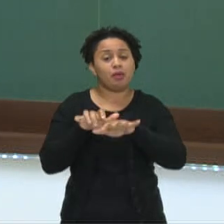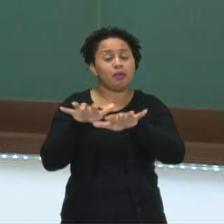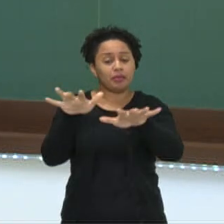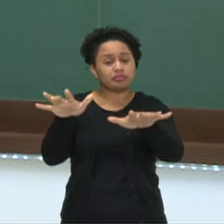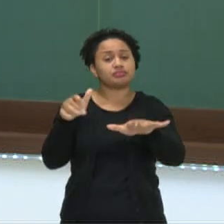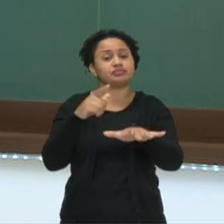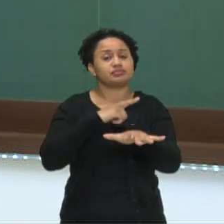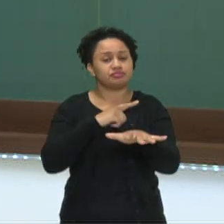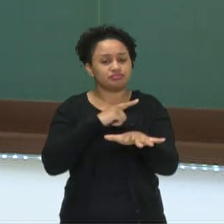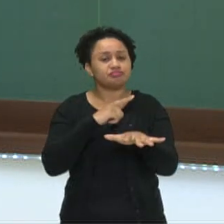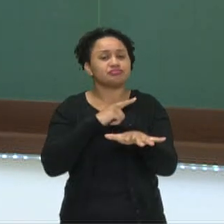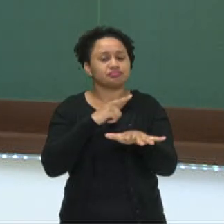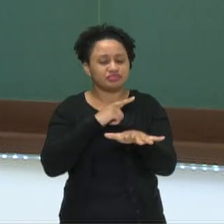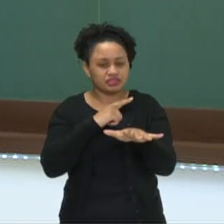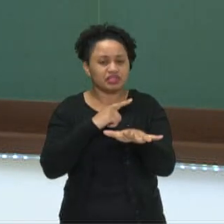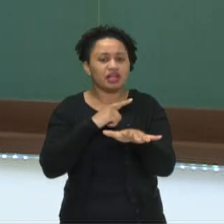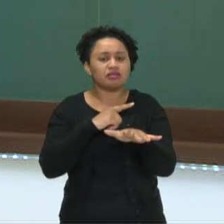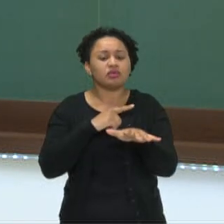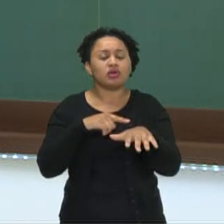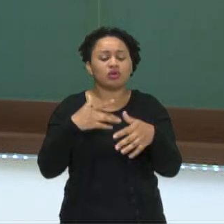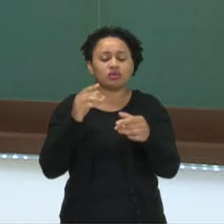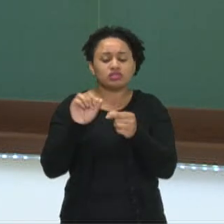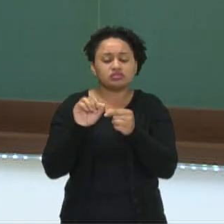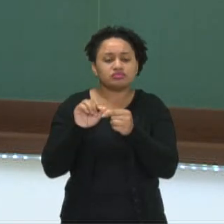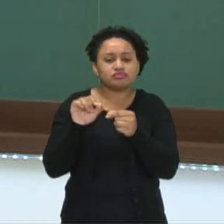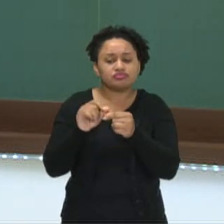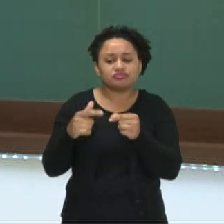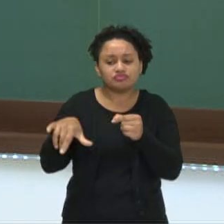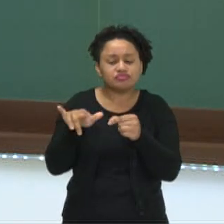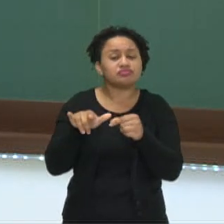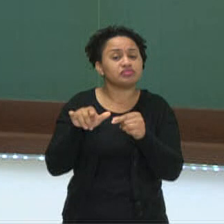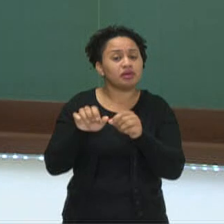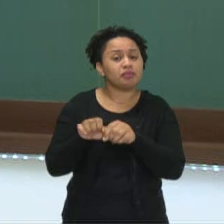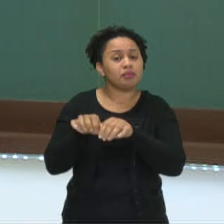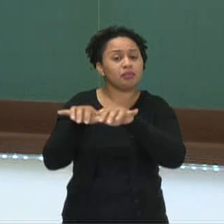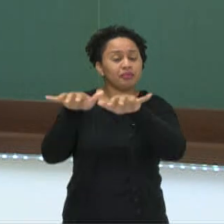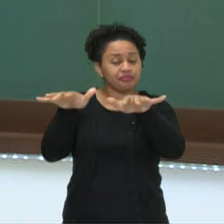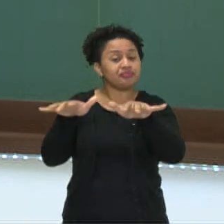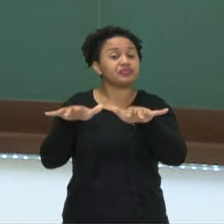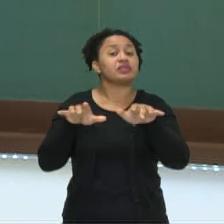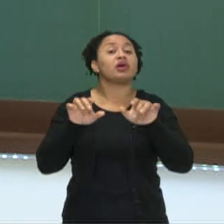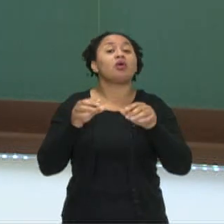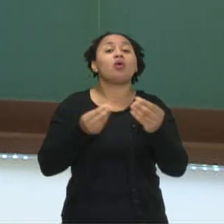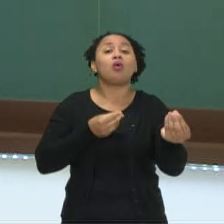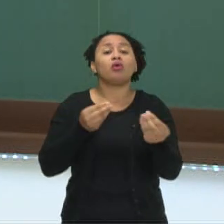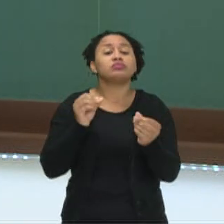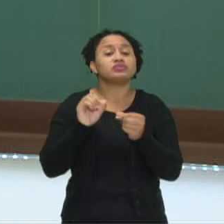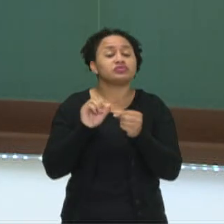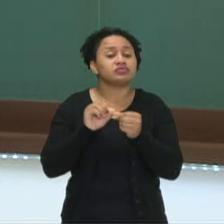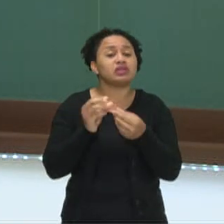na polinização, né, que é feita ali pelos agentes polinizadores. Então, o que acontece? Uma